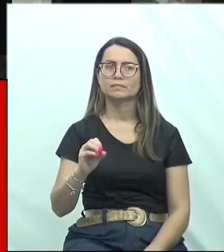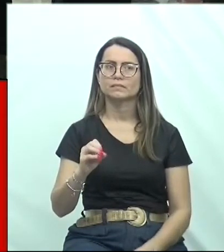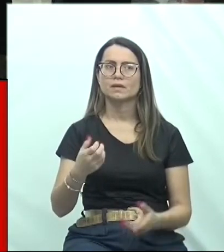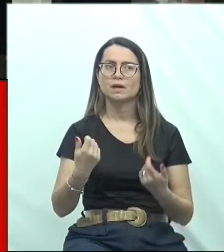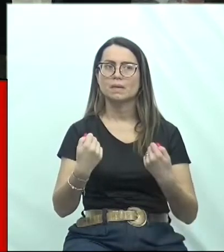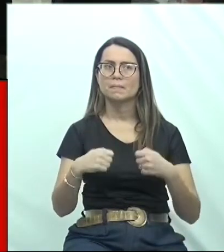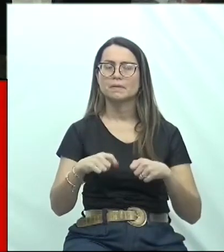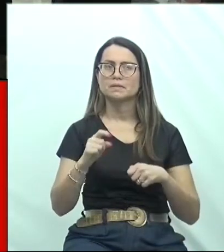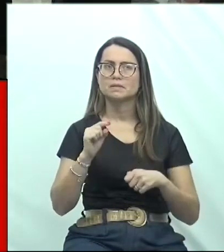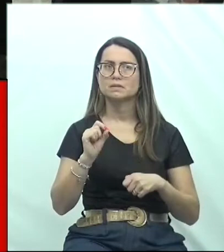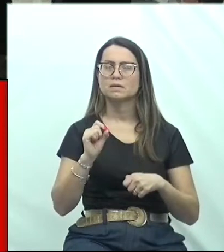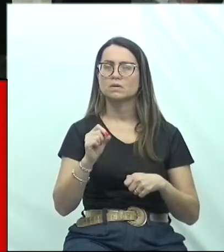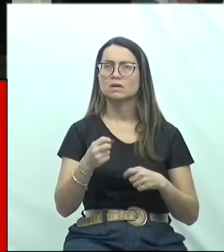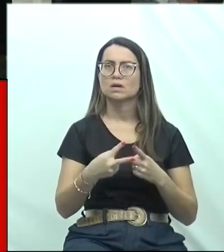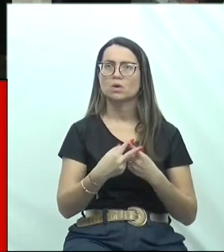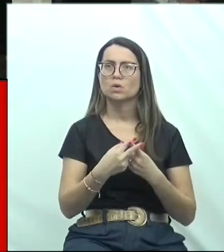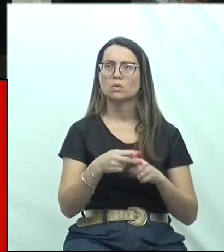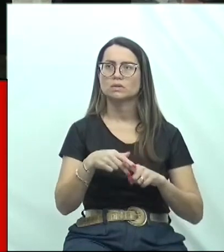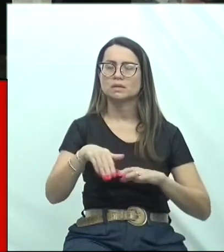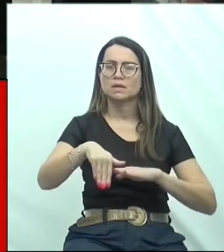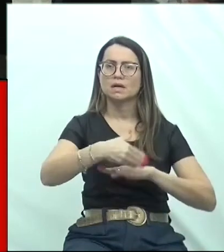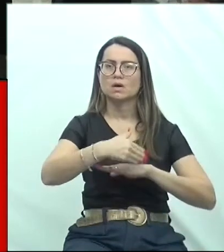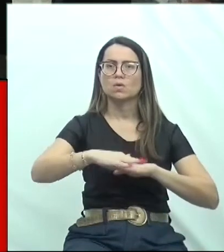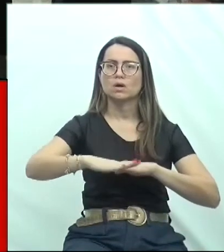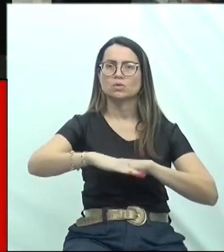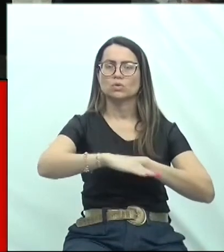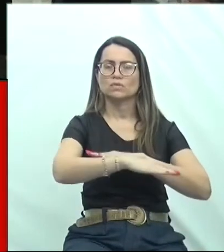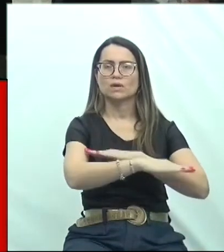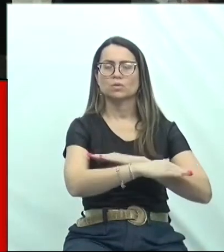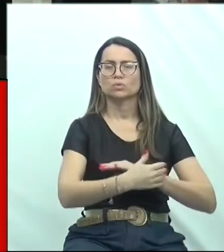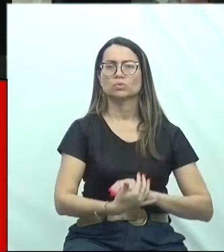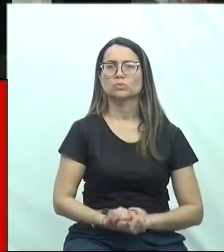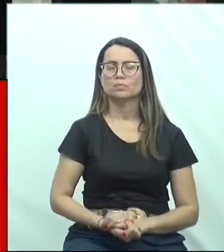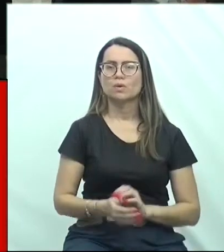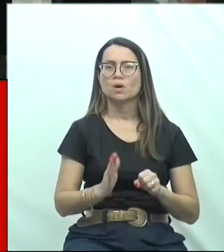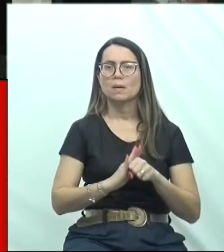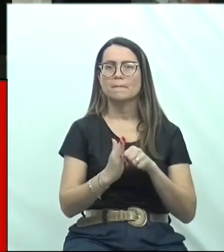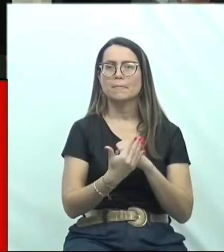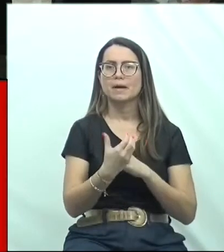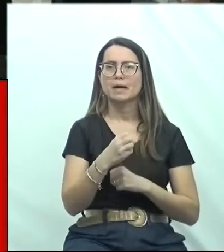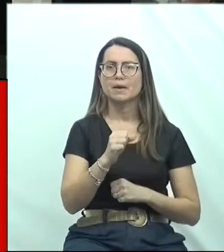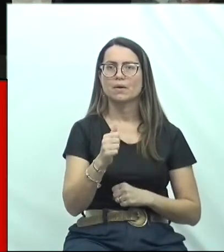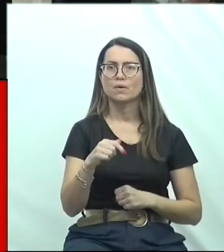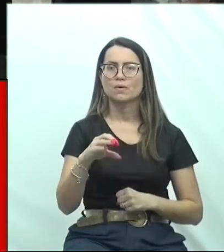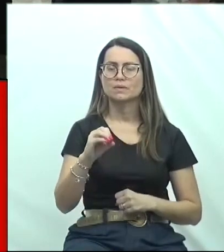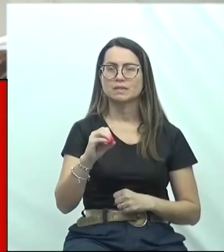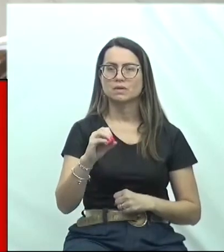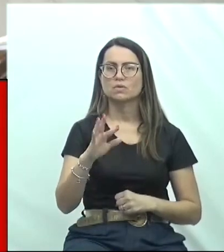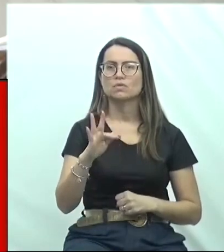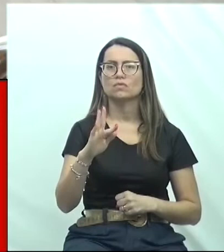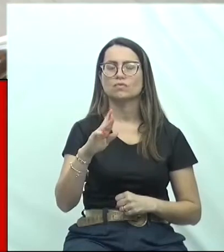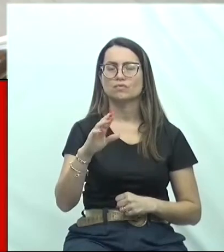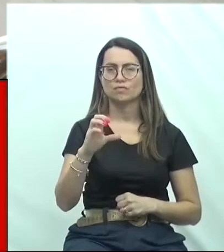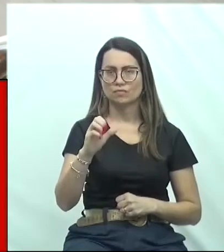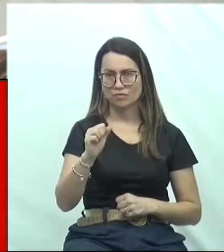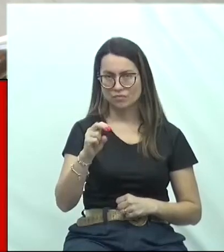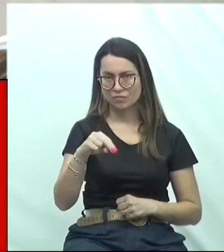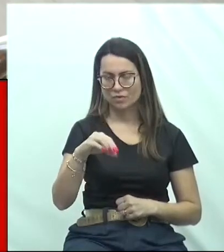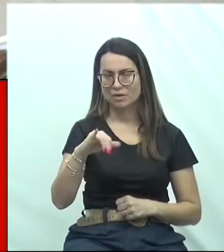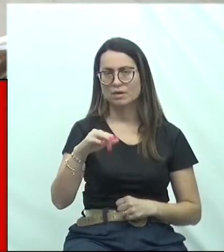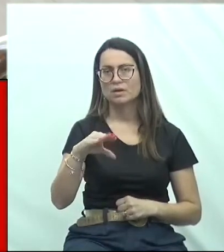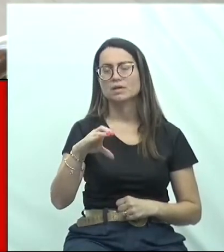pavimentação asfáltica na rua Nilza Souza de Limas, bairro São Francisco. Indicação